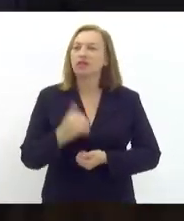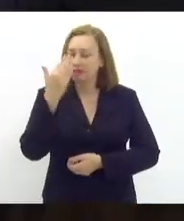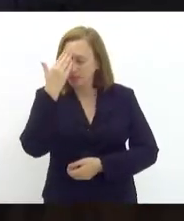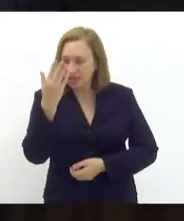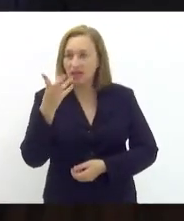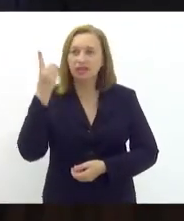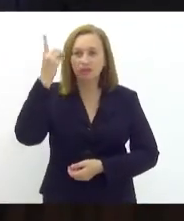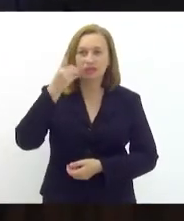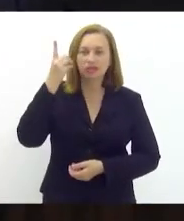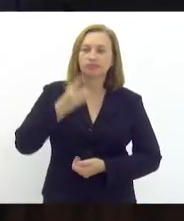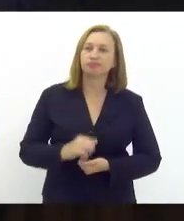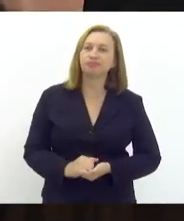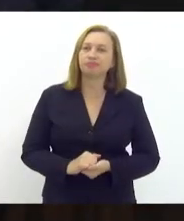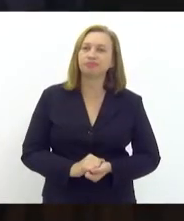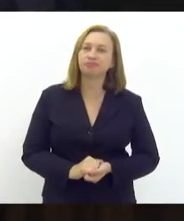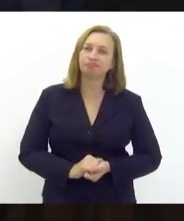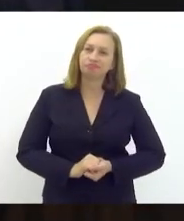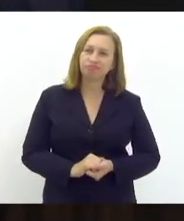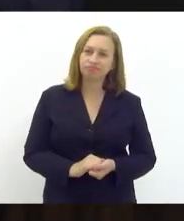deputado